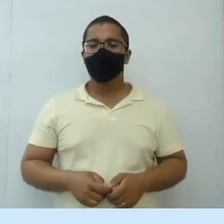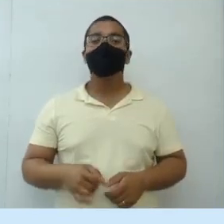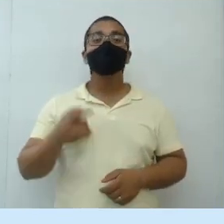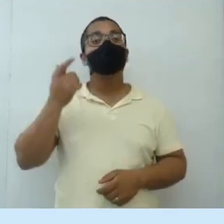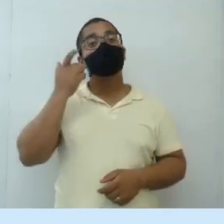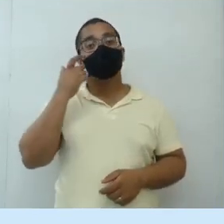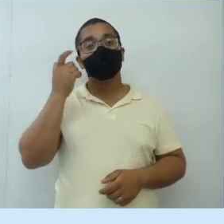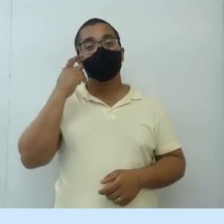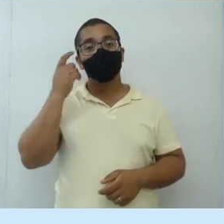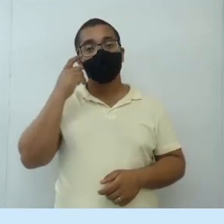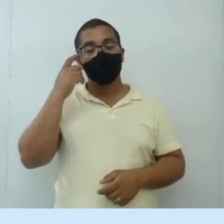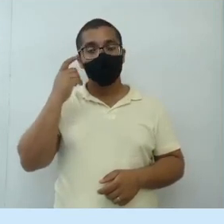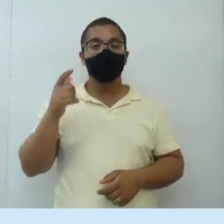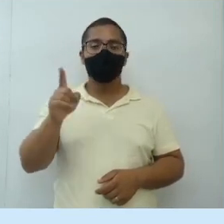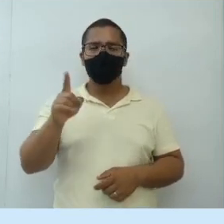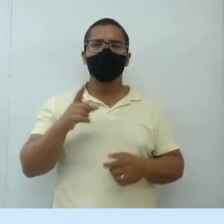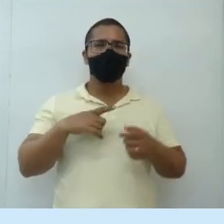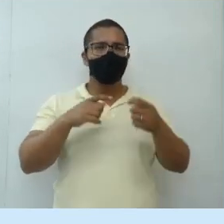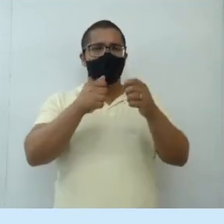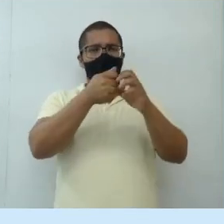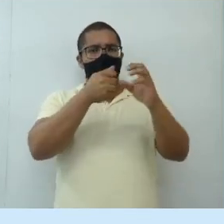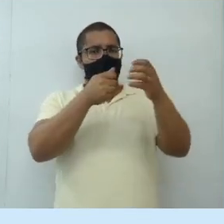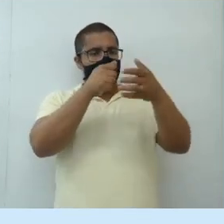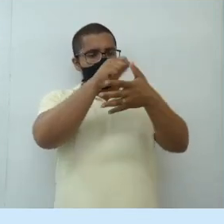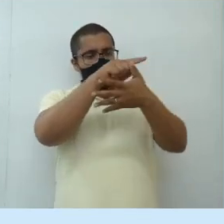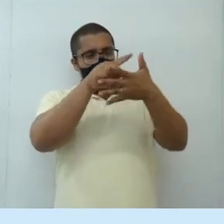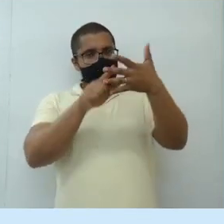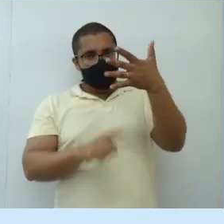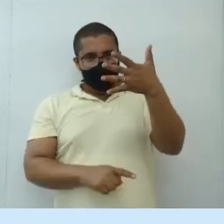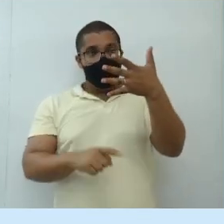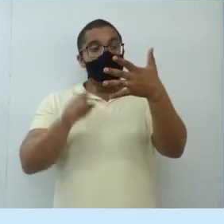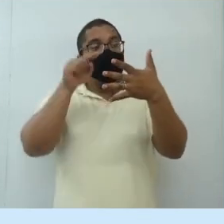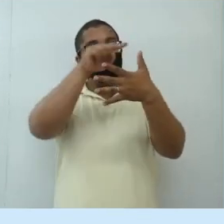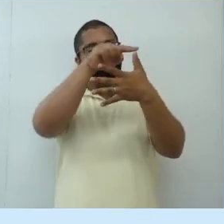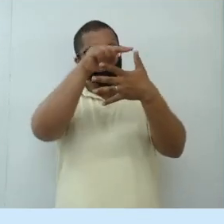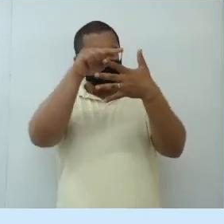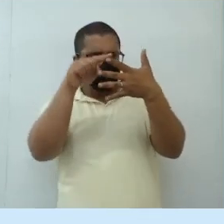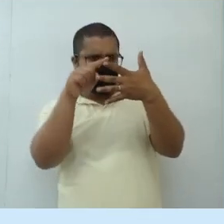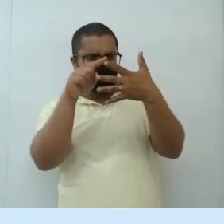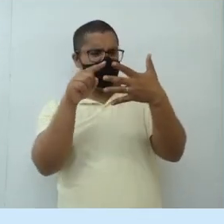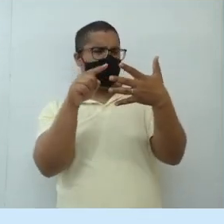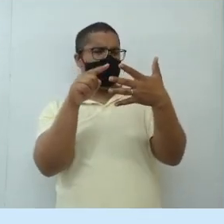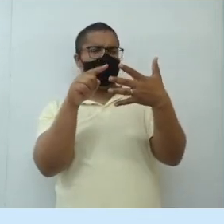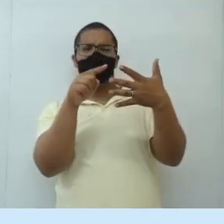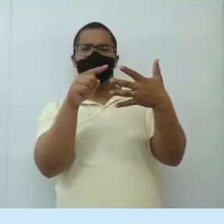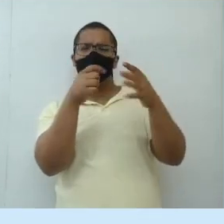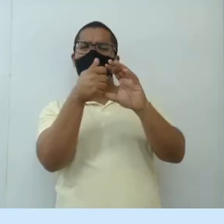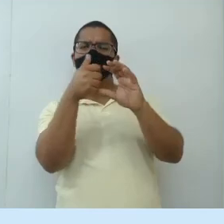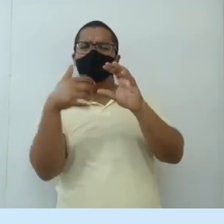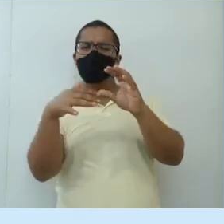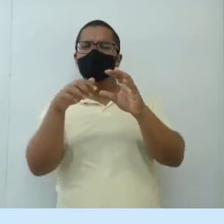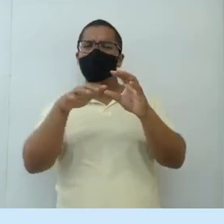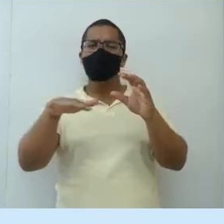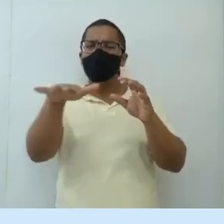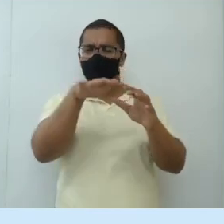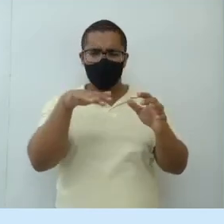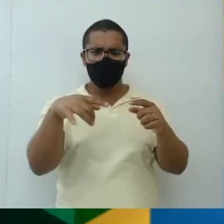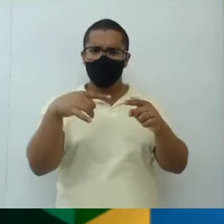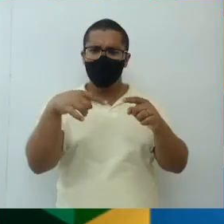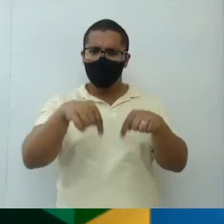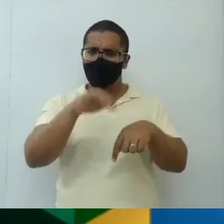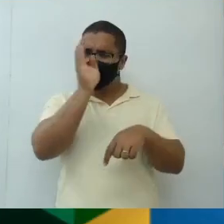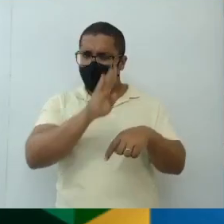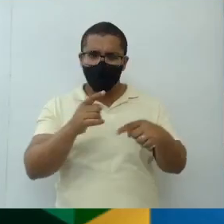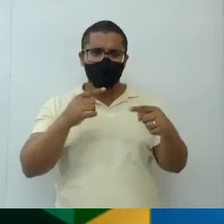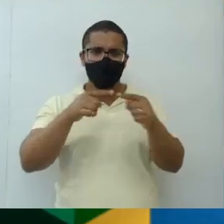assinale a alternativa abaixo que não apresenta uma das características gerais da hidrografia brasileira lá